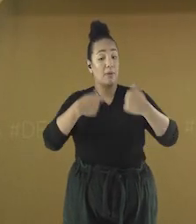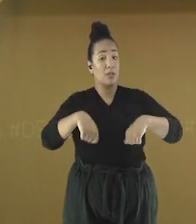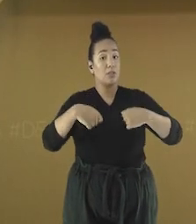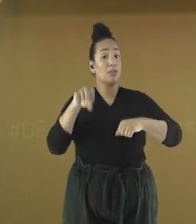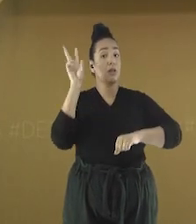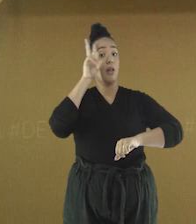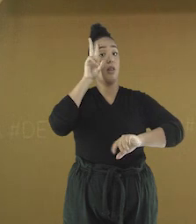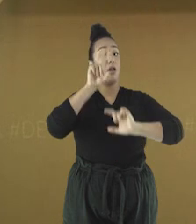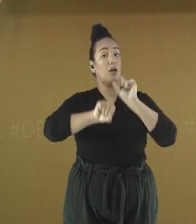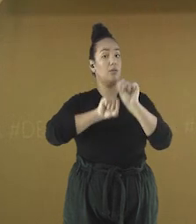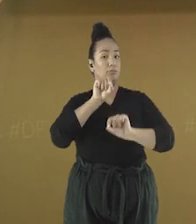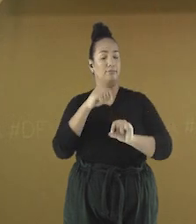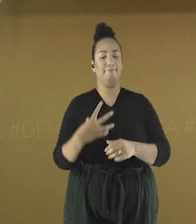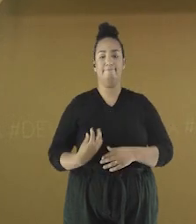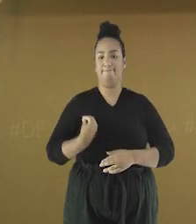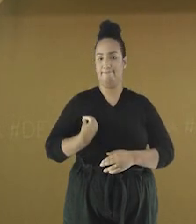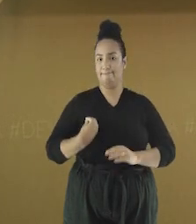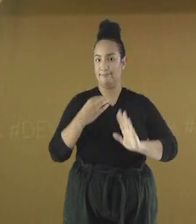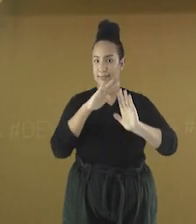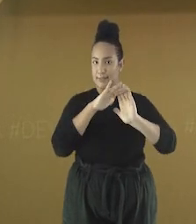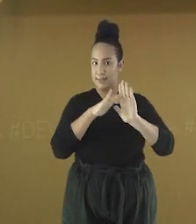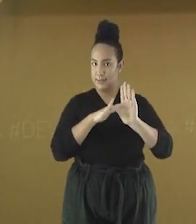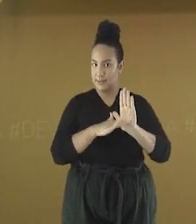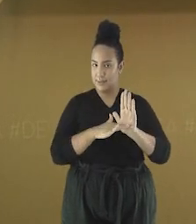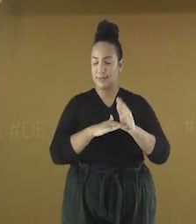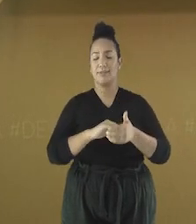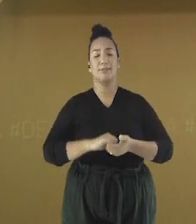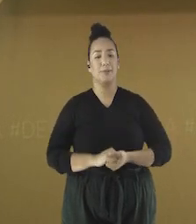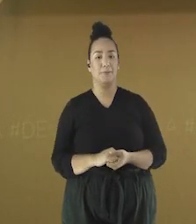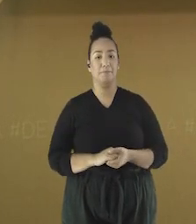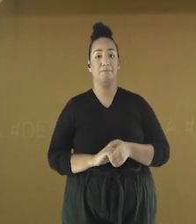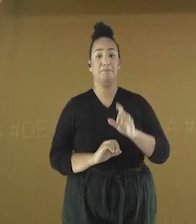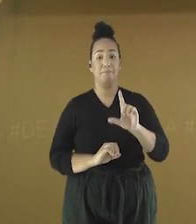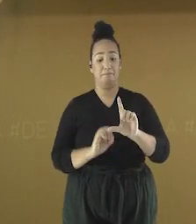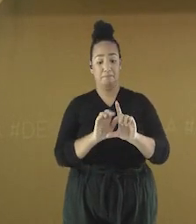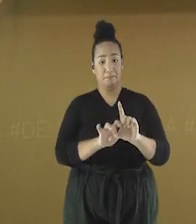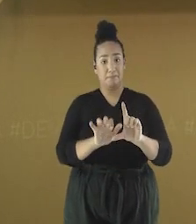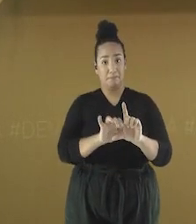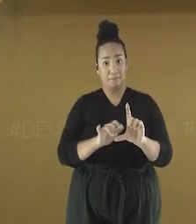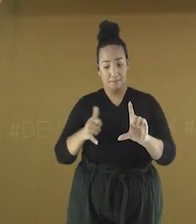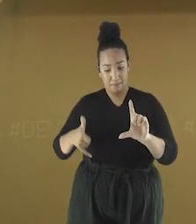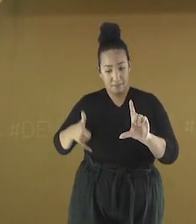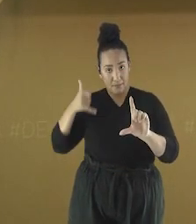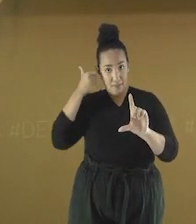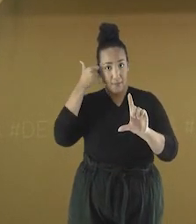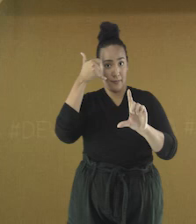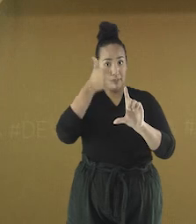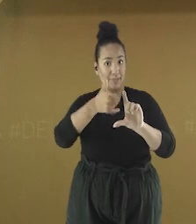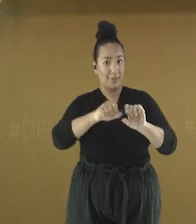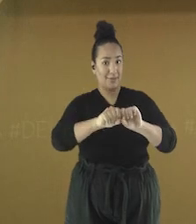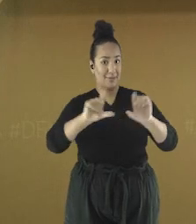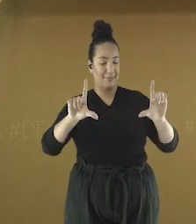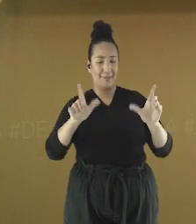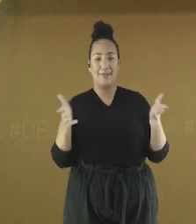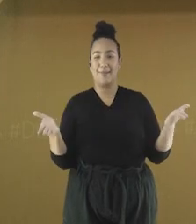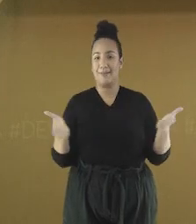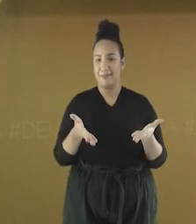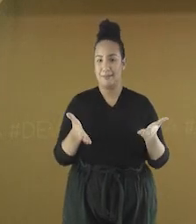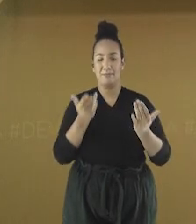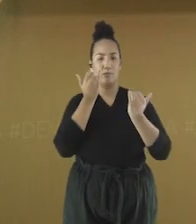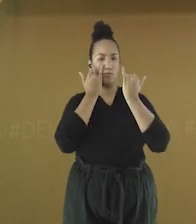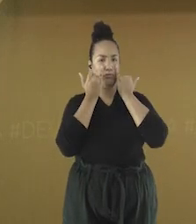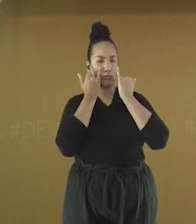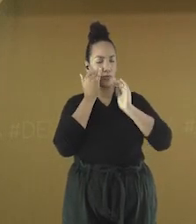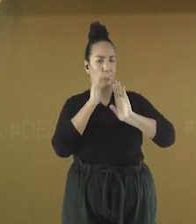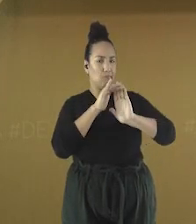lembrar vocês de marcarem presença na nossa interação de hoje. É só apontar a câmera do celular para o QR Code que aparece aí na tela,